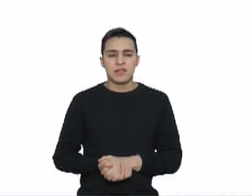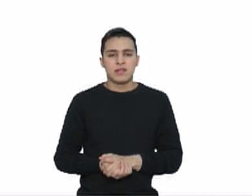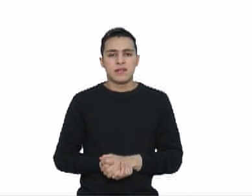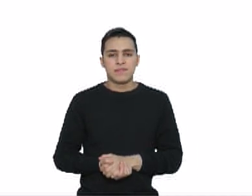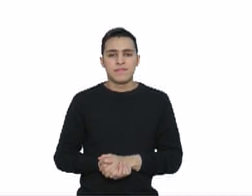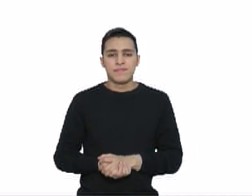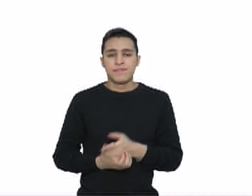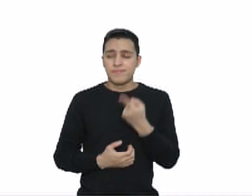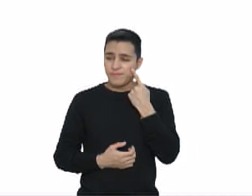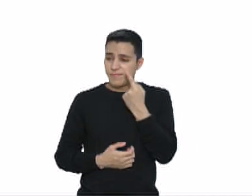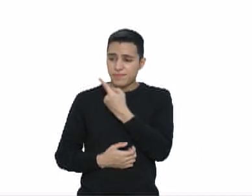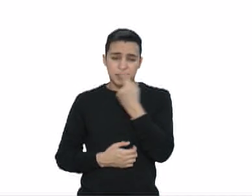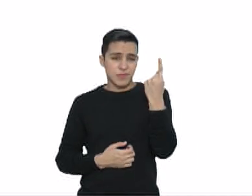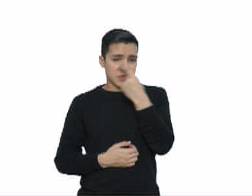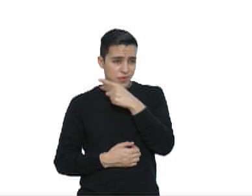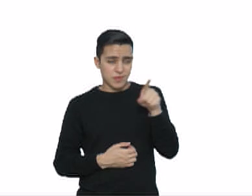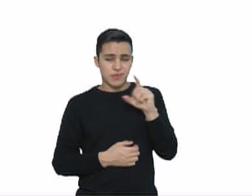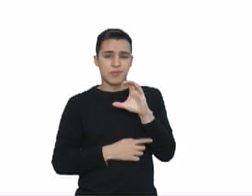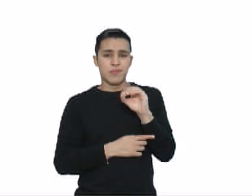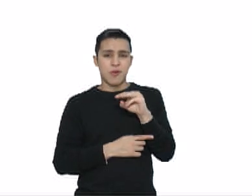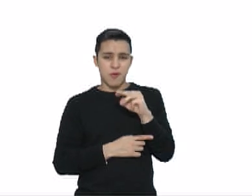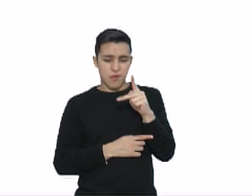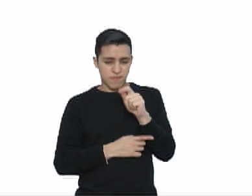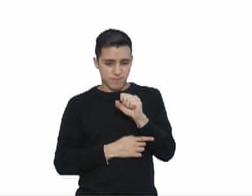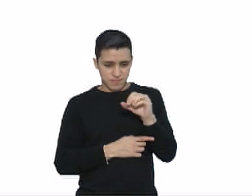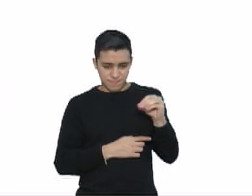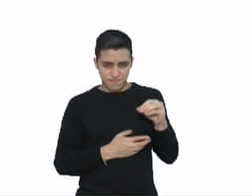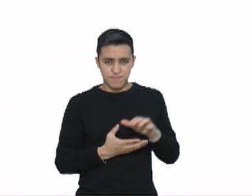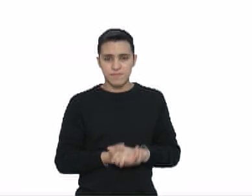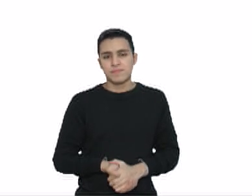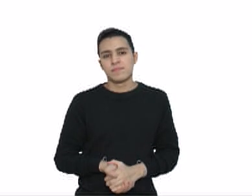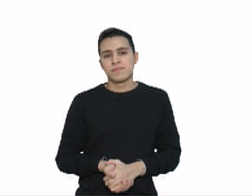E aqui o nosso último compasso.